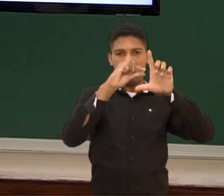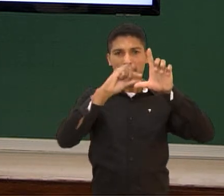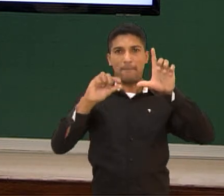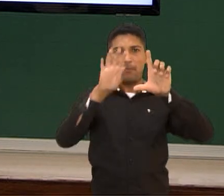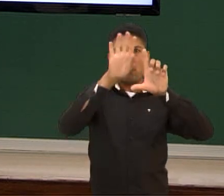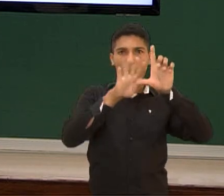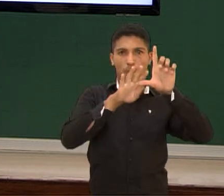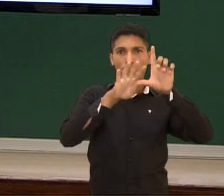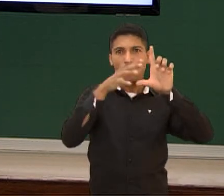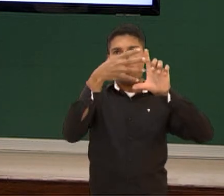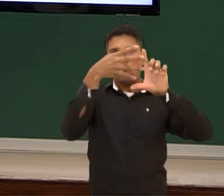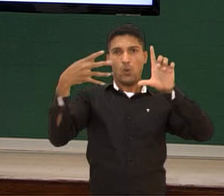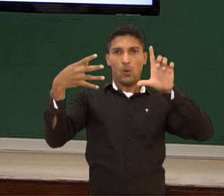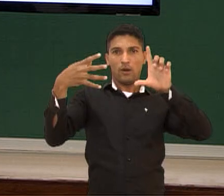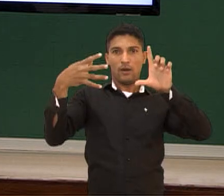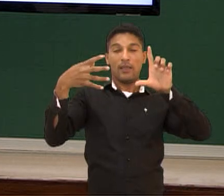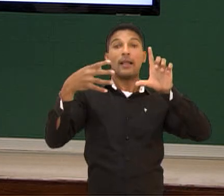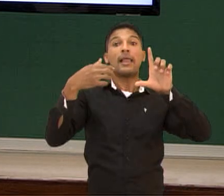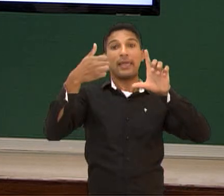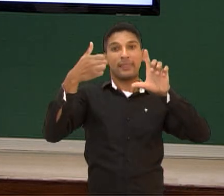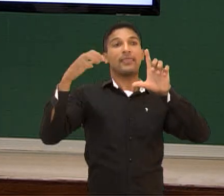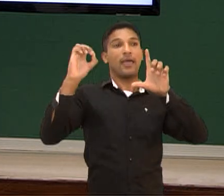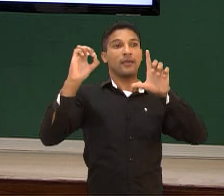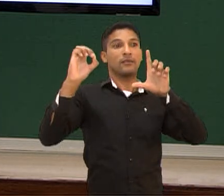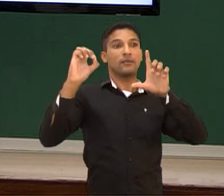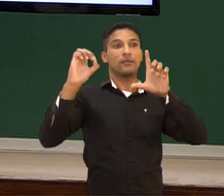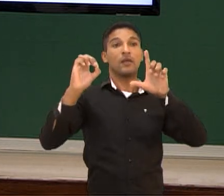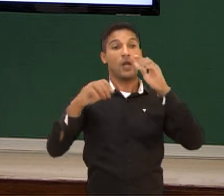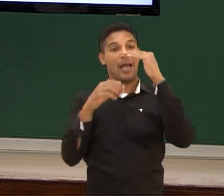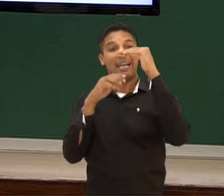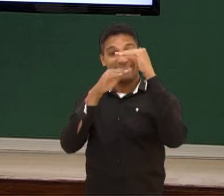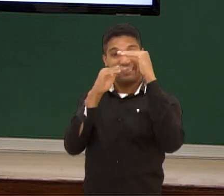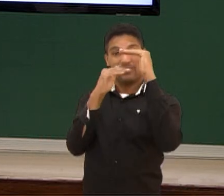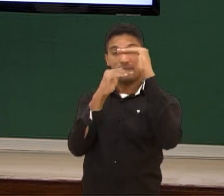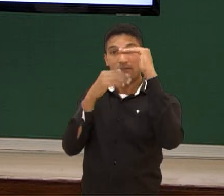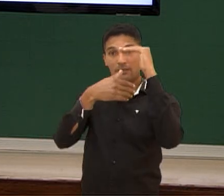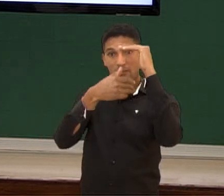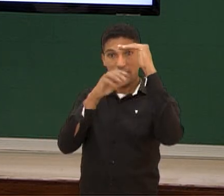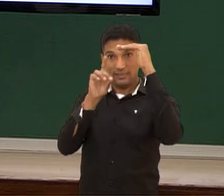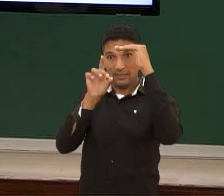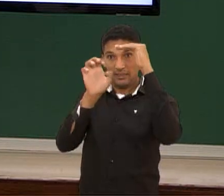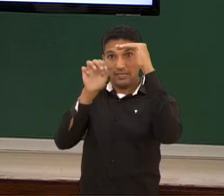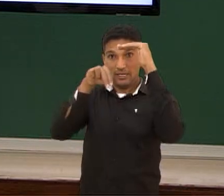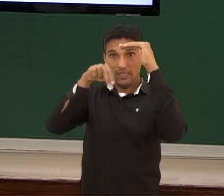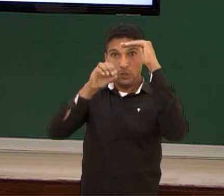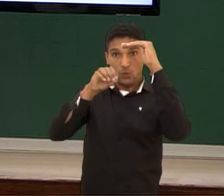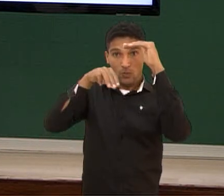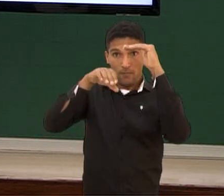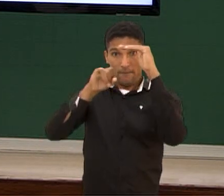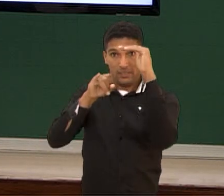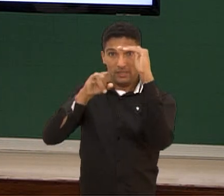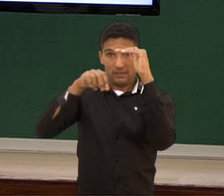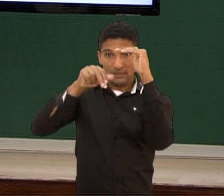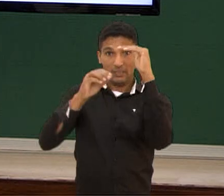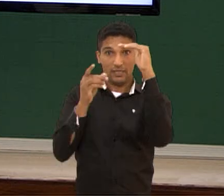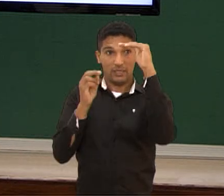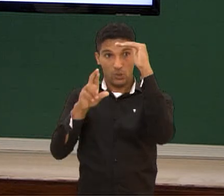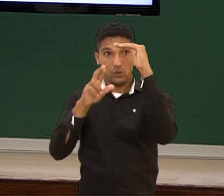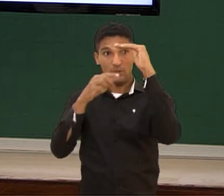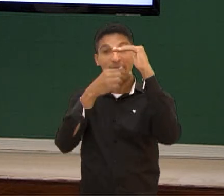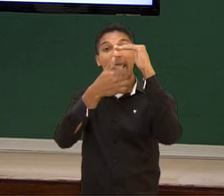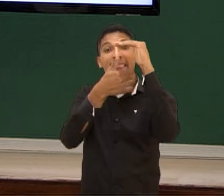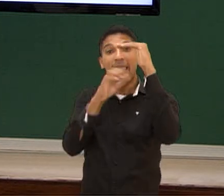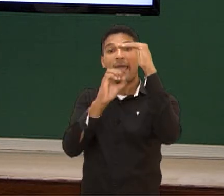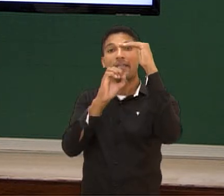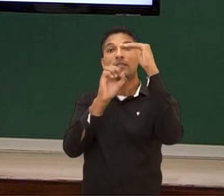o denominador representa o total de partes que eu tenho. Então, percebam que o meu denominador aqui é o quê? 10, as 10